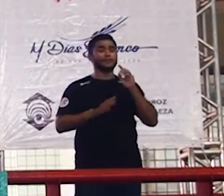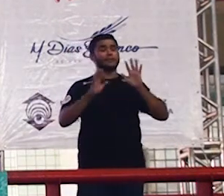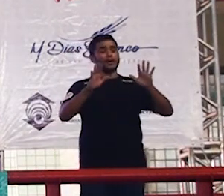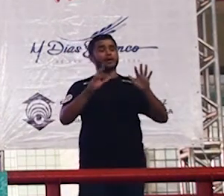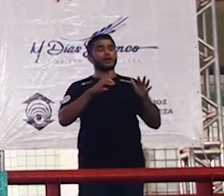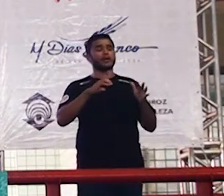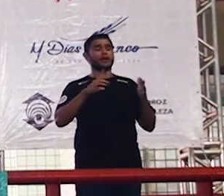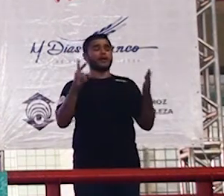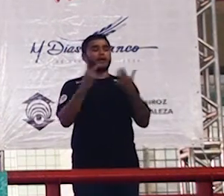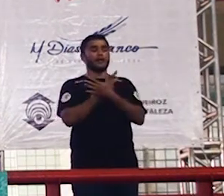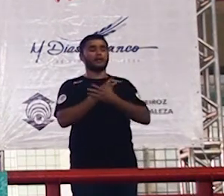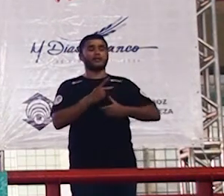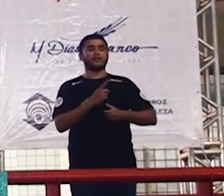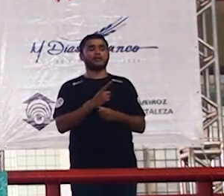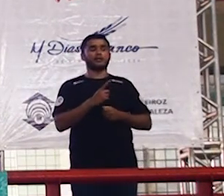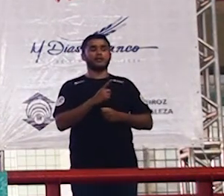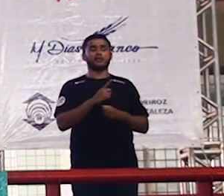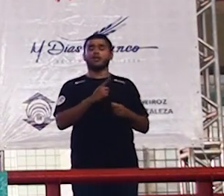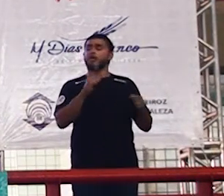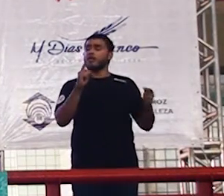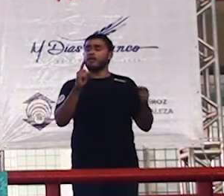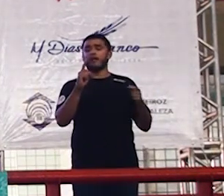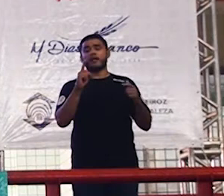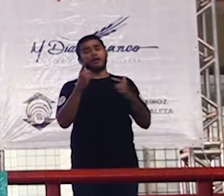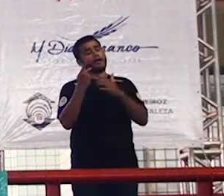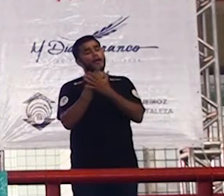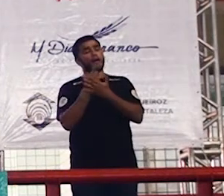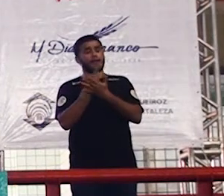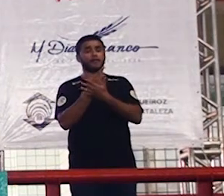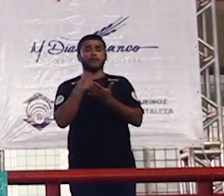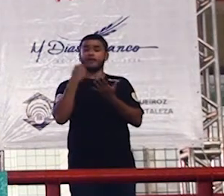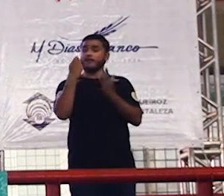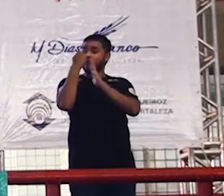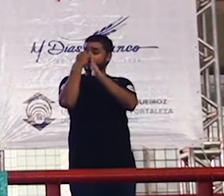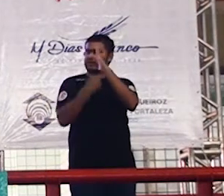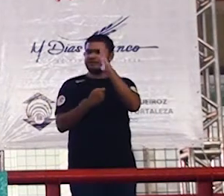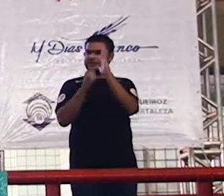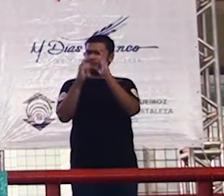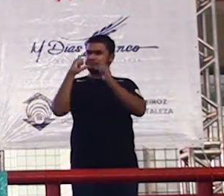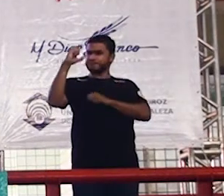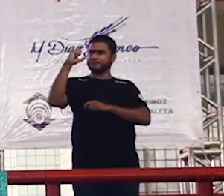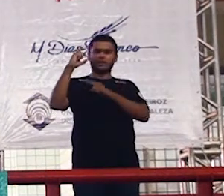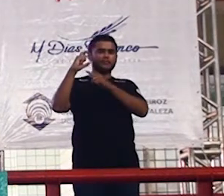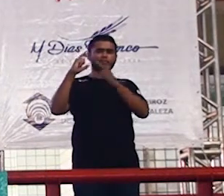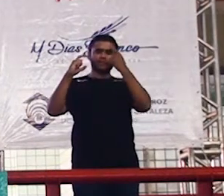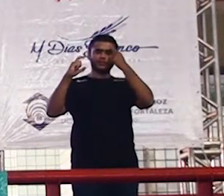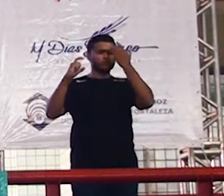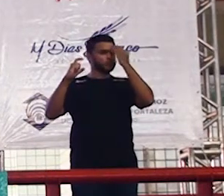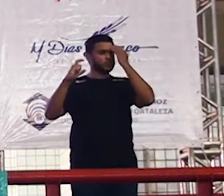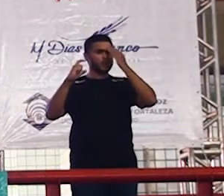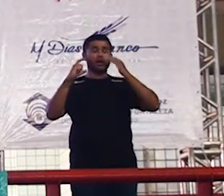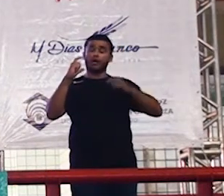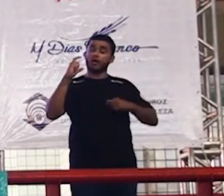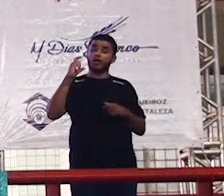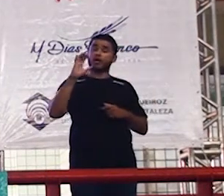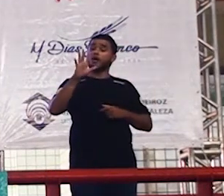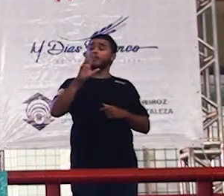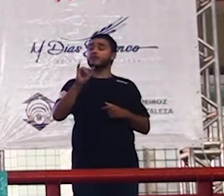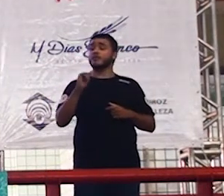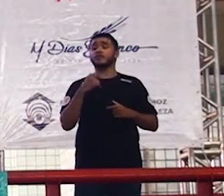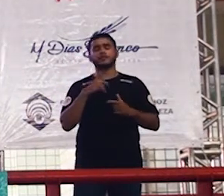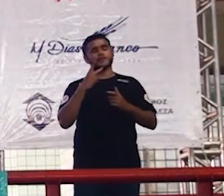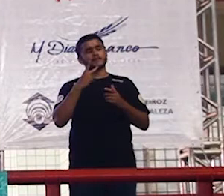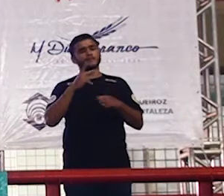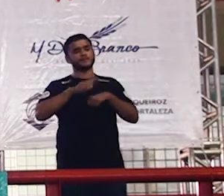Normalmente é um dos erros mais graves que você pode cometer numa redação. Já aconteceu de você sentar